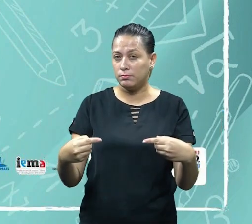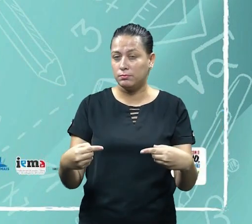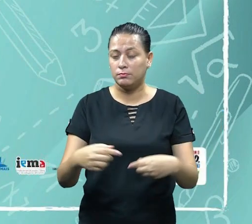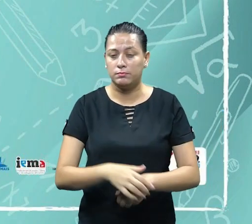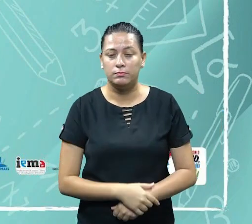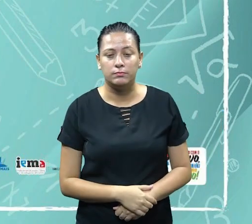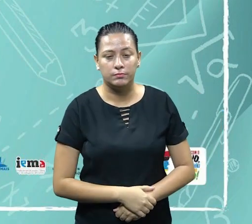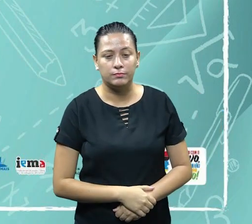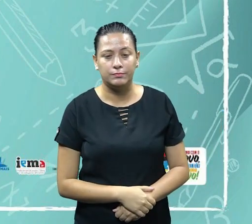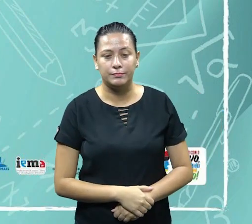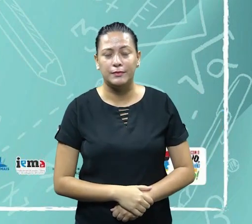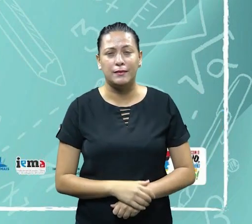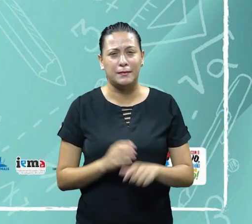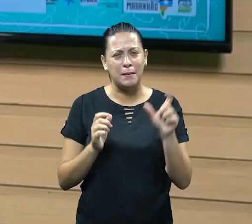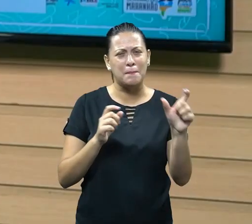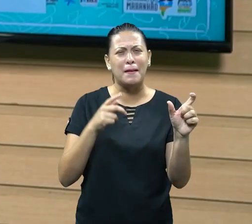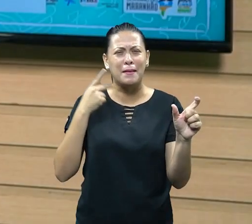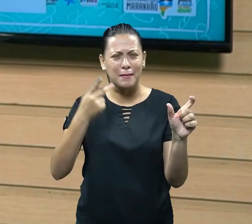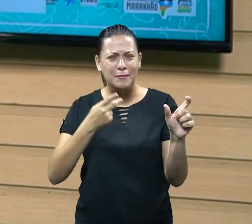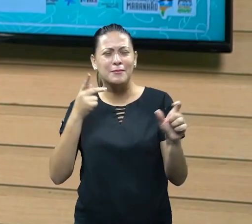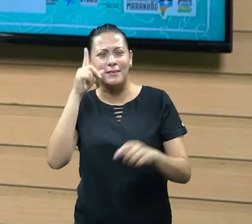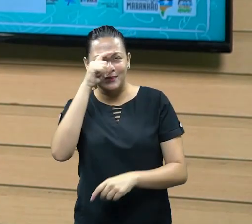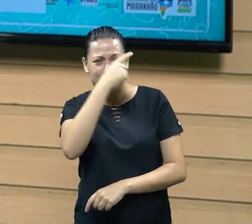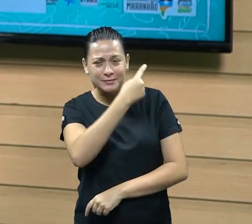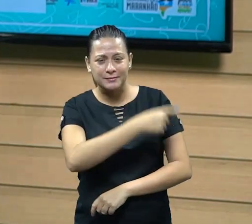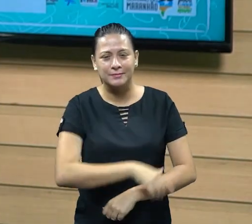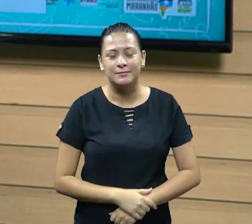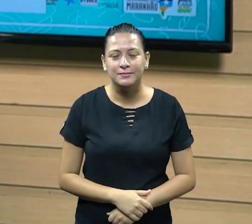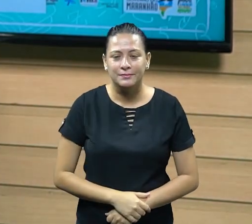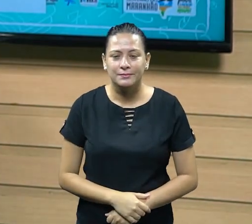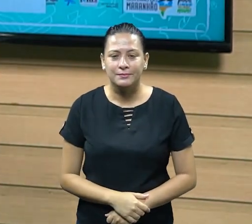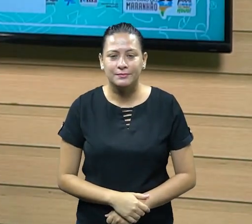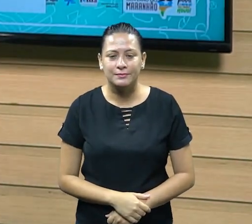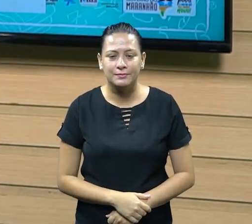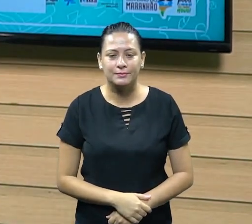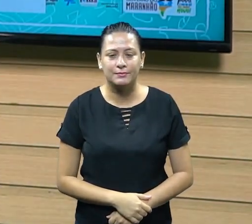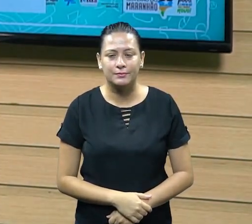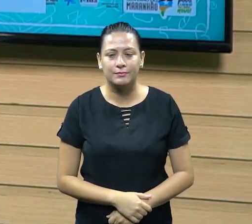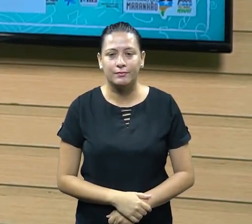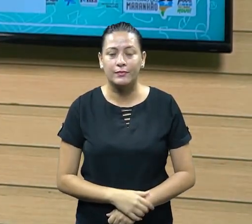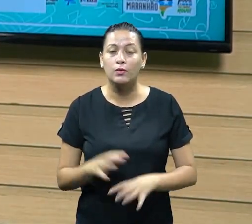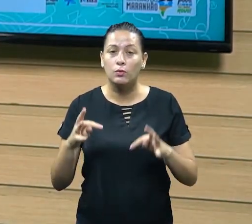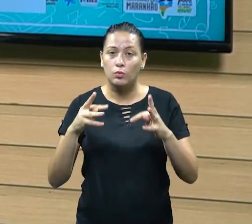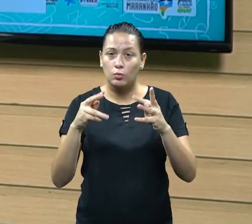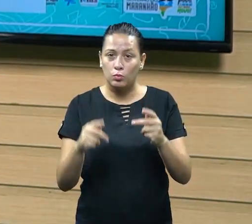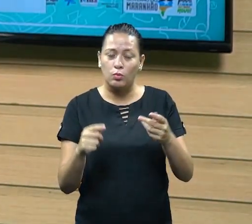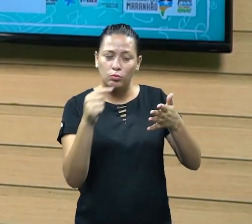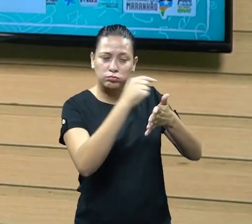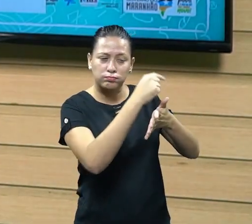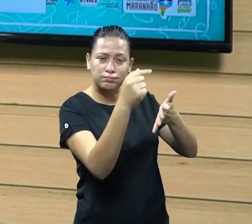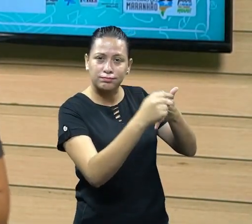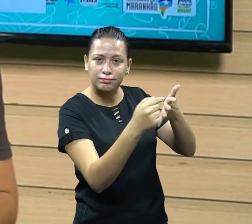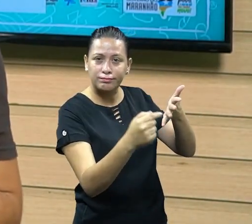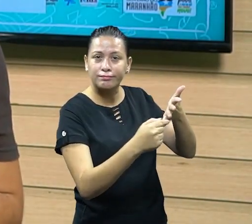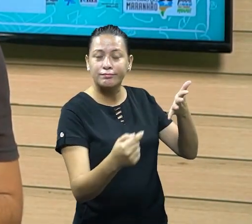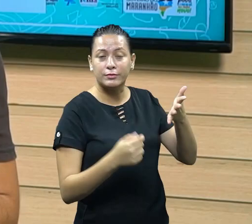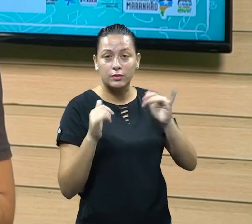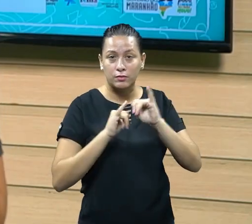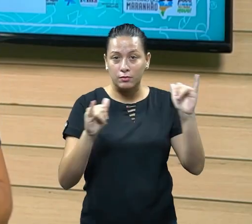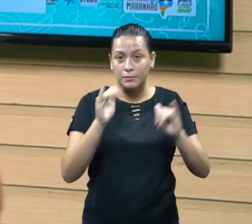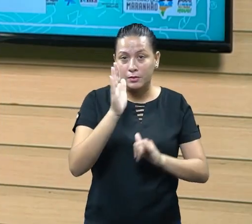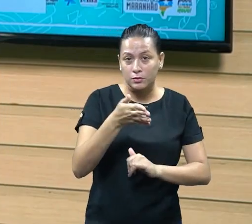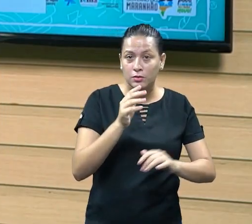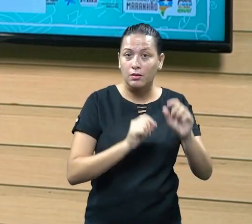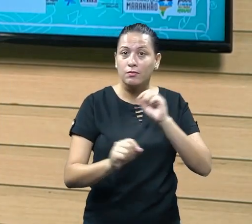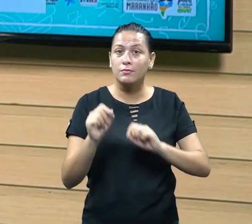Competitividade, né? Até para sair é difícil. Todos esses fatores aqui, né, que eu citei antes, vão implicar diretamente